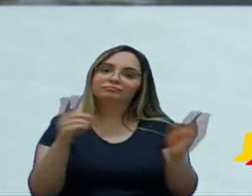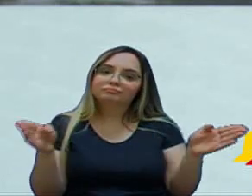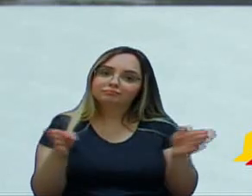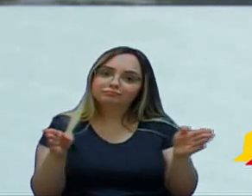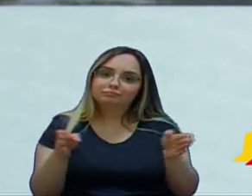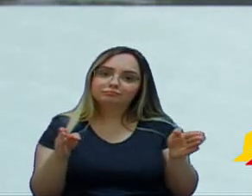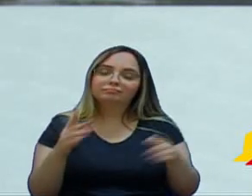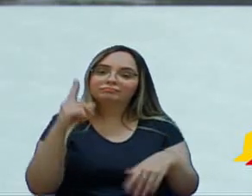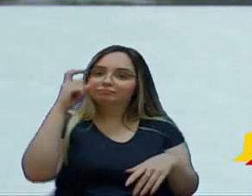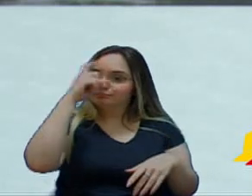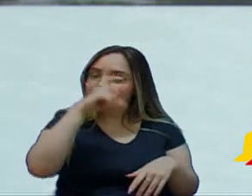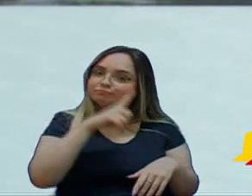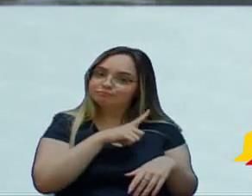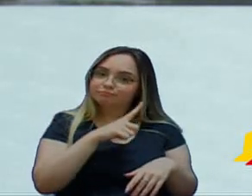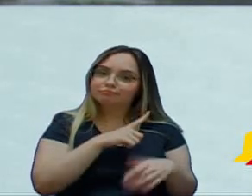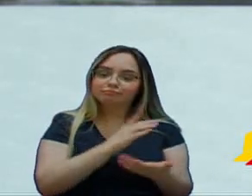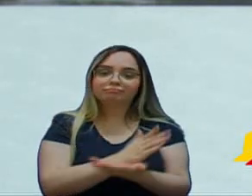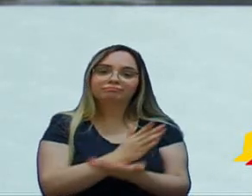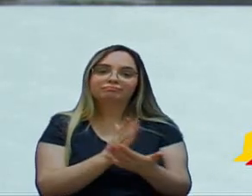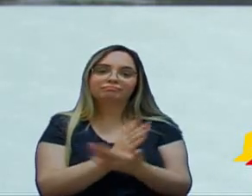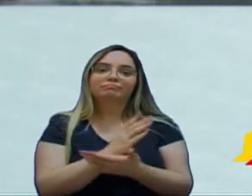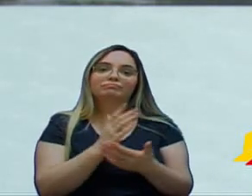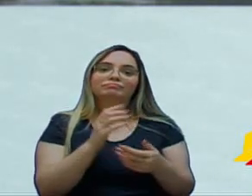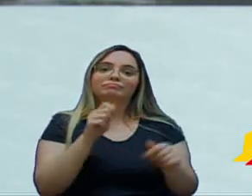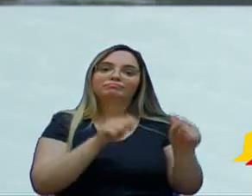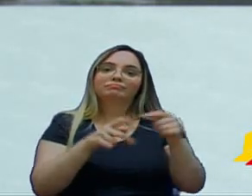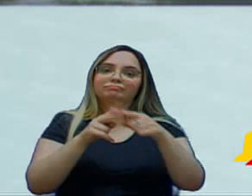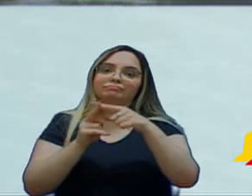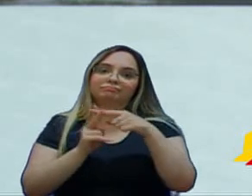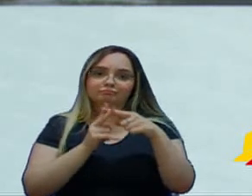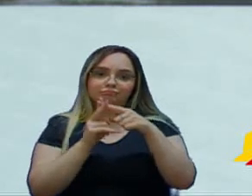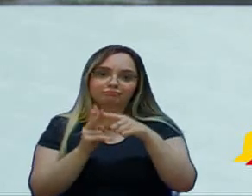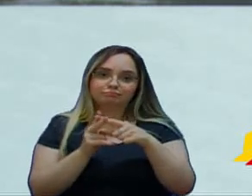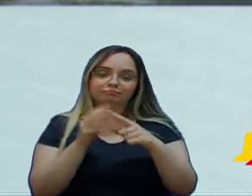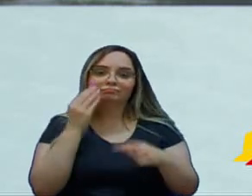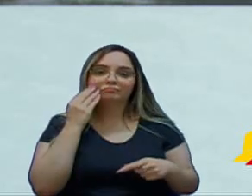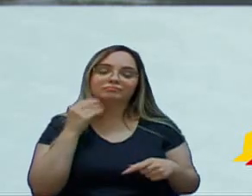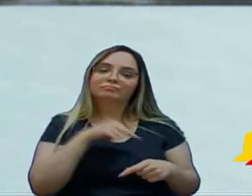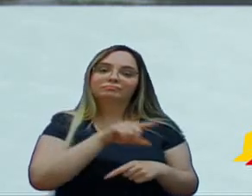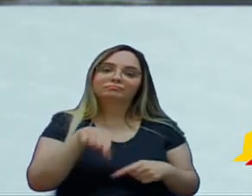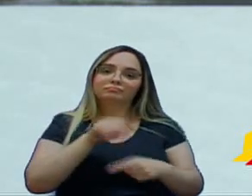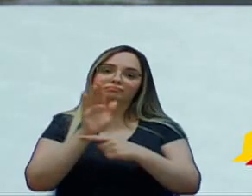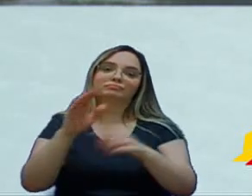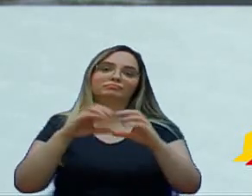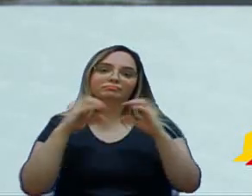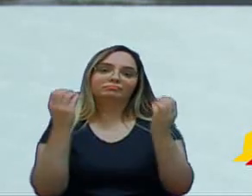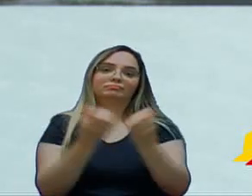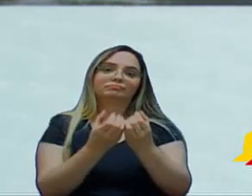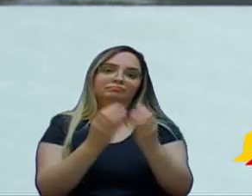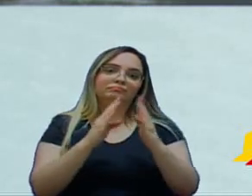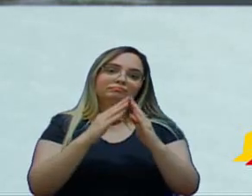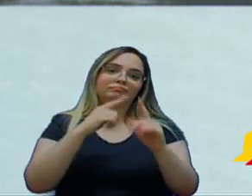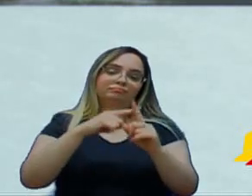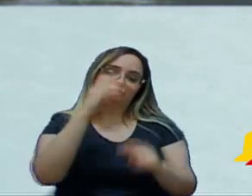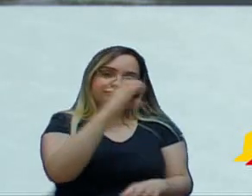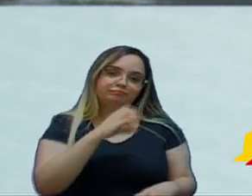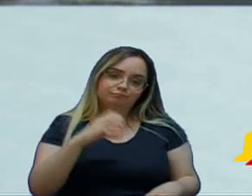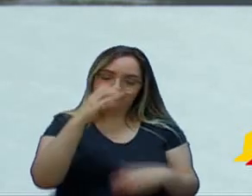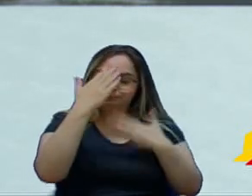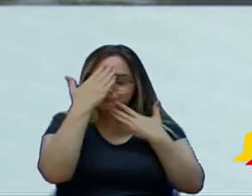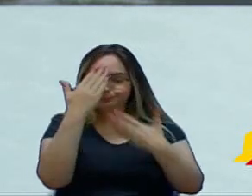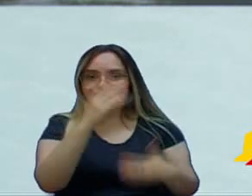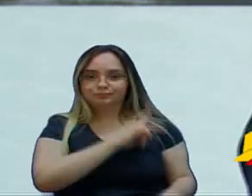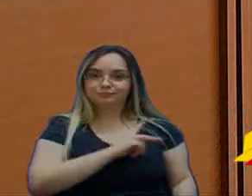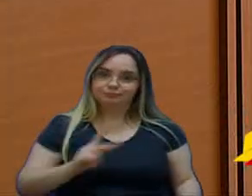uma certa dificuldade, estão em reforma ali, e vamos ajudar essa comunidade ali da Igreja Católica. Obrigado,